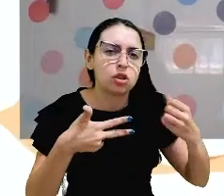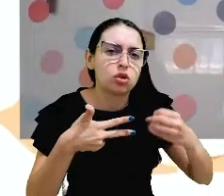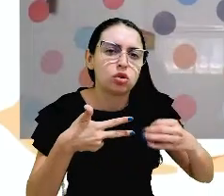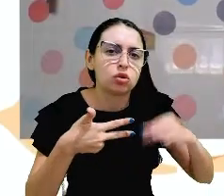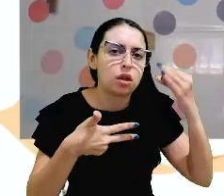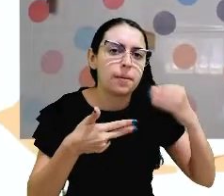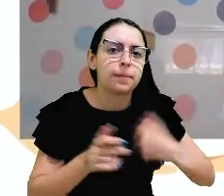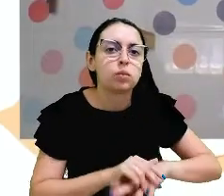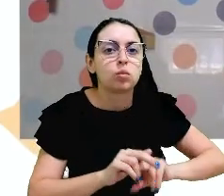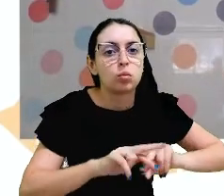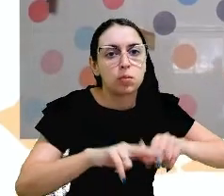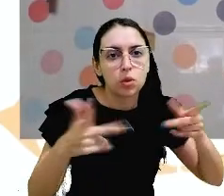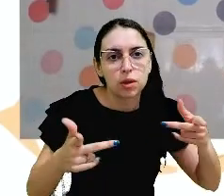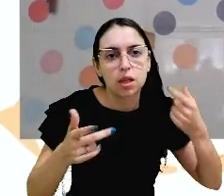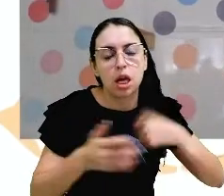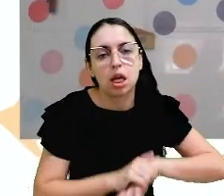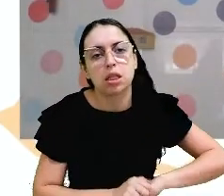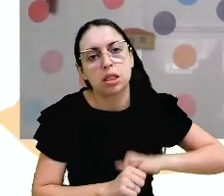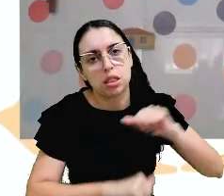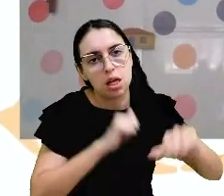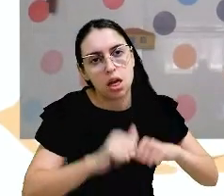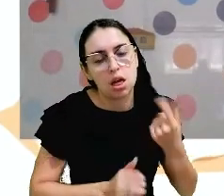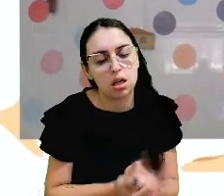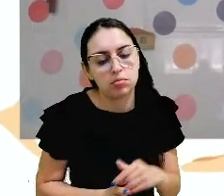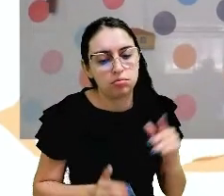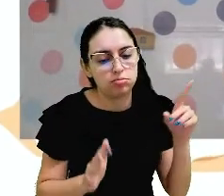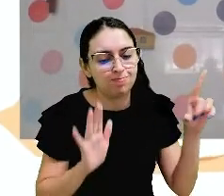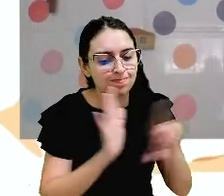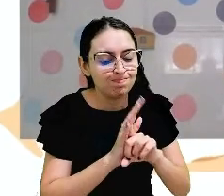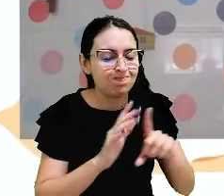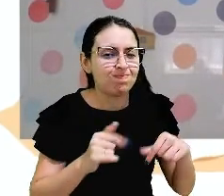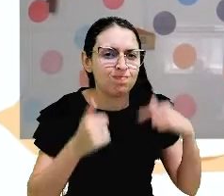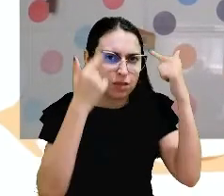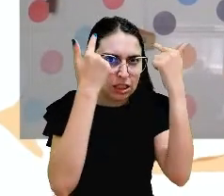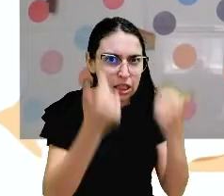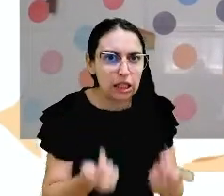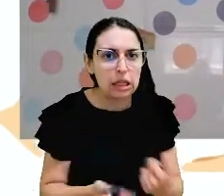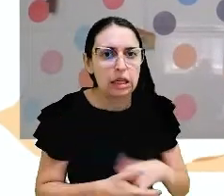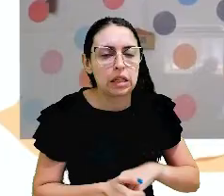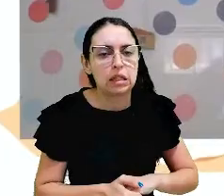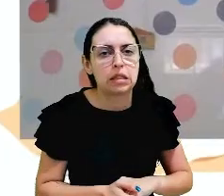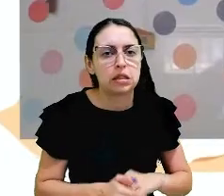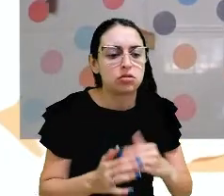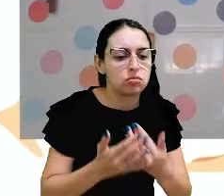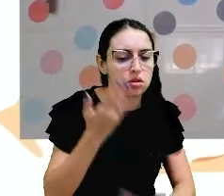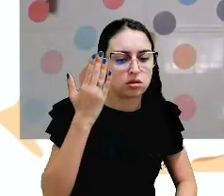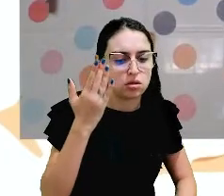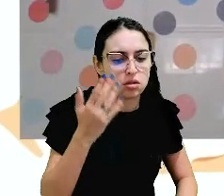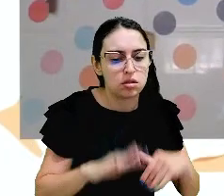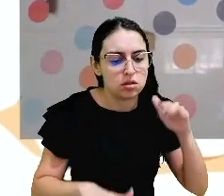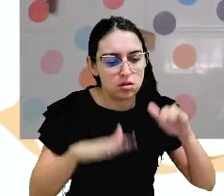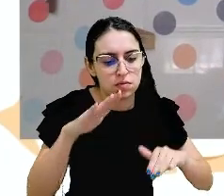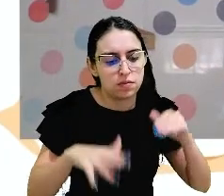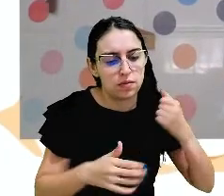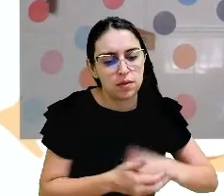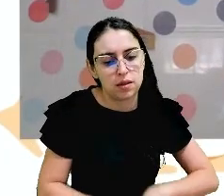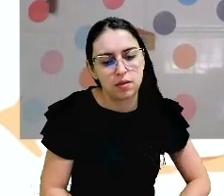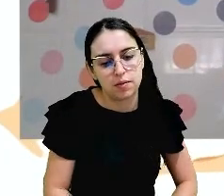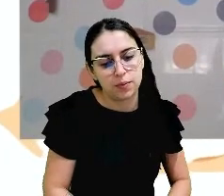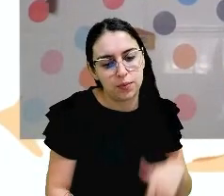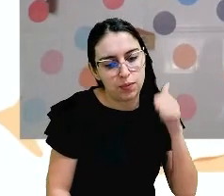que ainda tem tendências muito de violência e de desigualdade e discriminação em relação às mulheres.